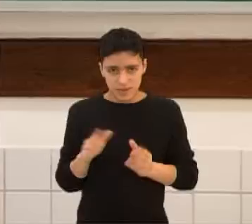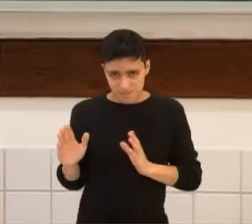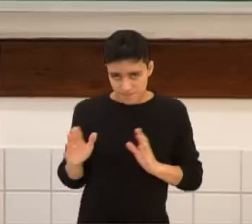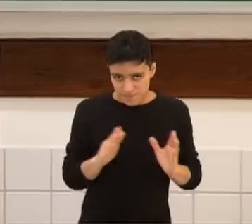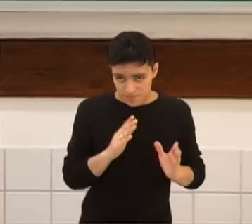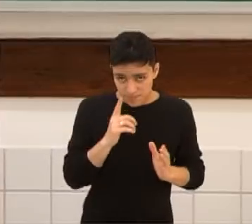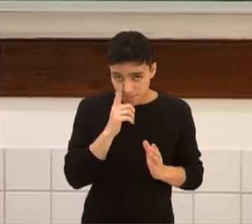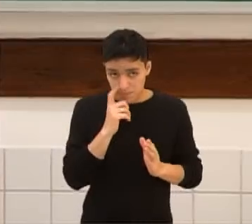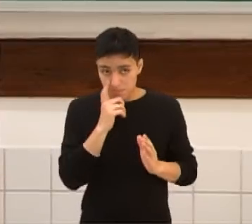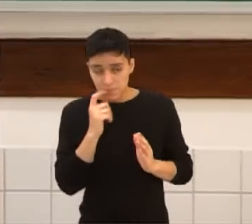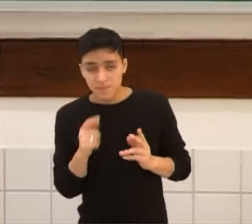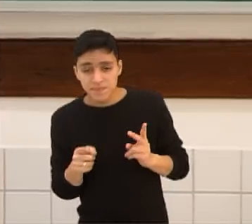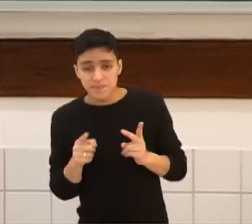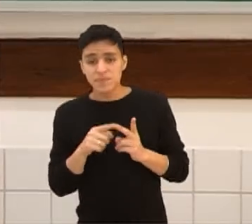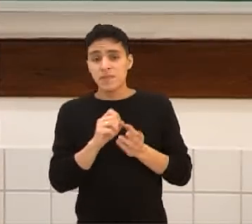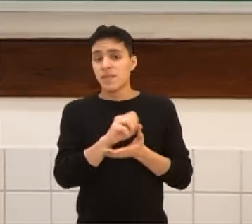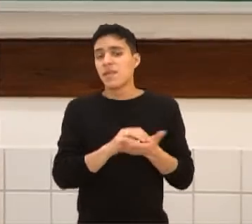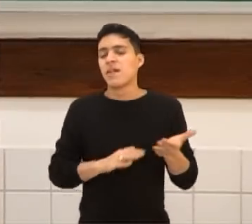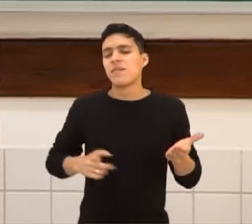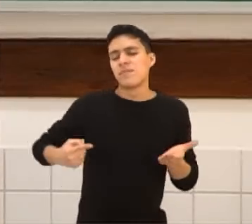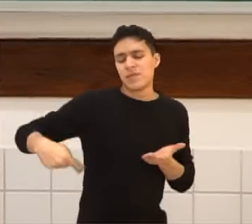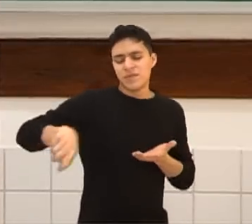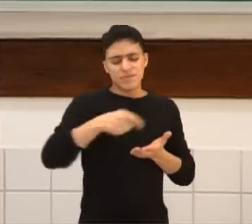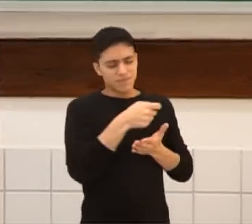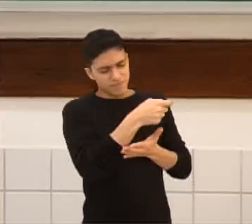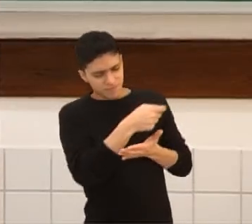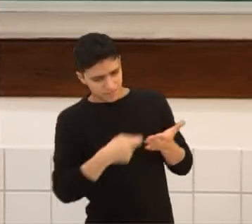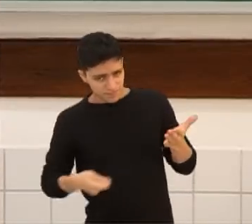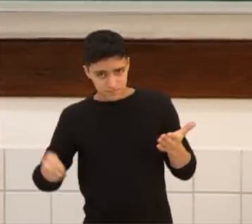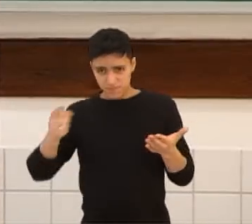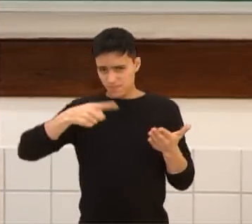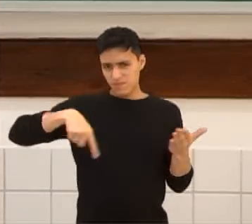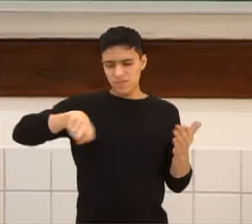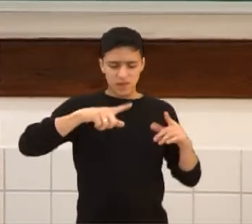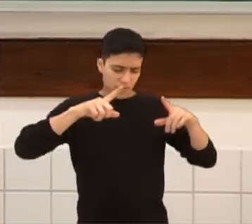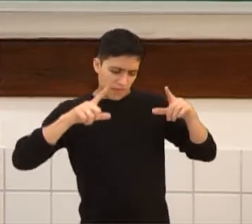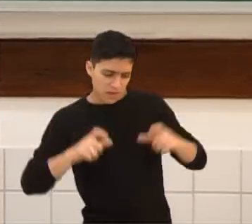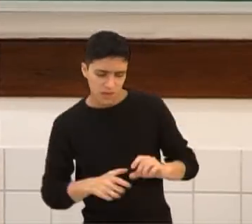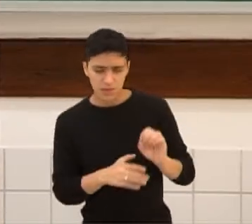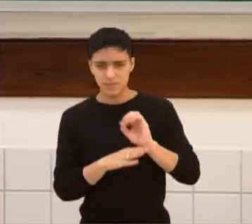Agora a nossa segunda atividade, para você anotar no seu caderno, para você tirar foto e